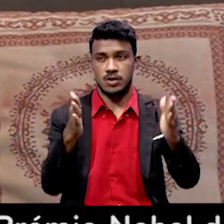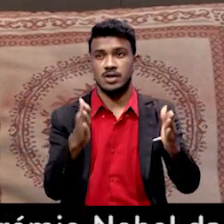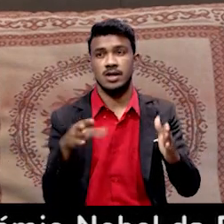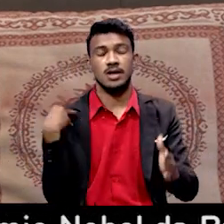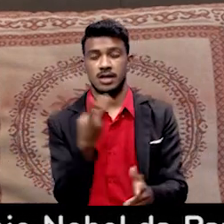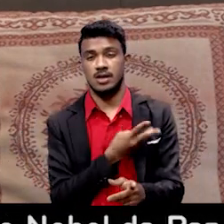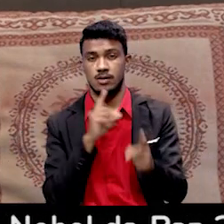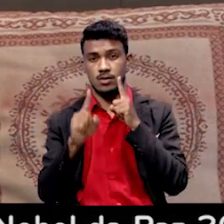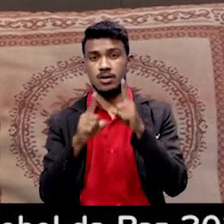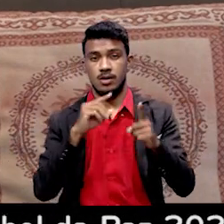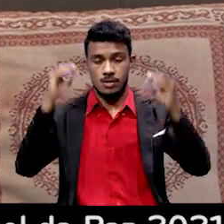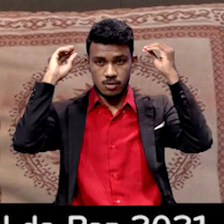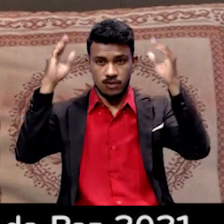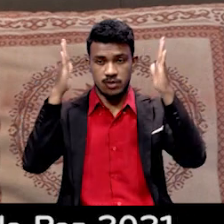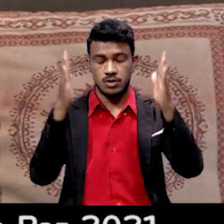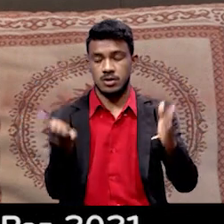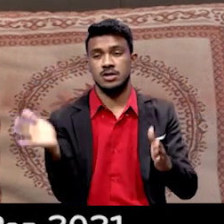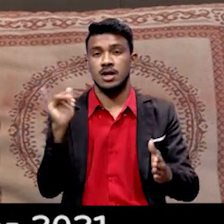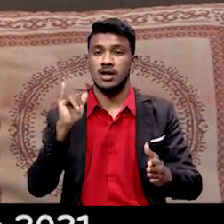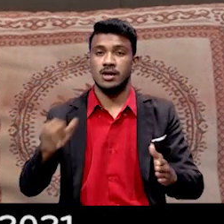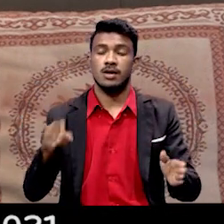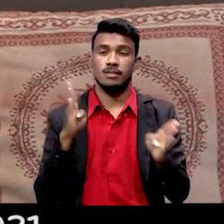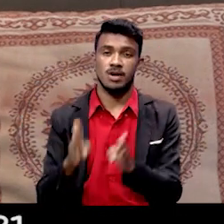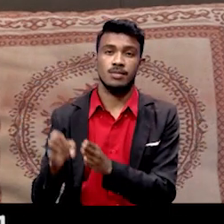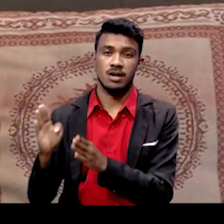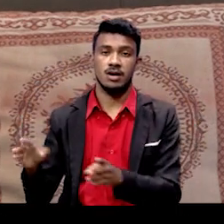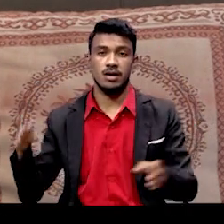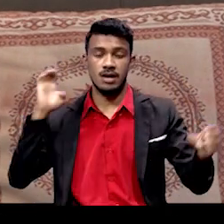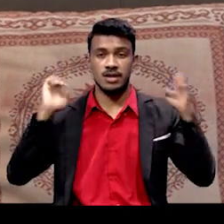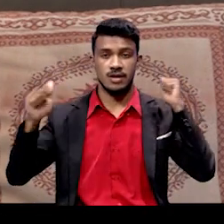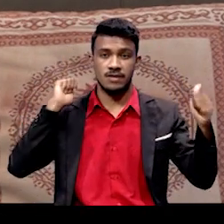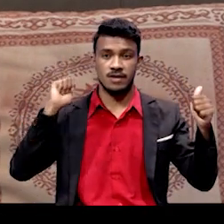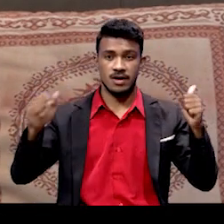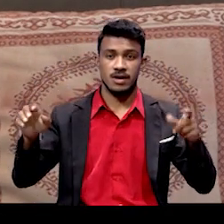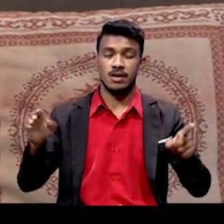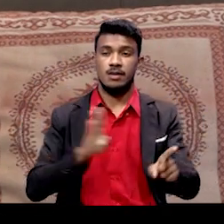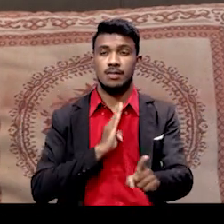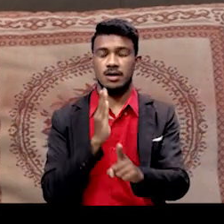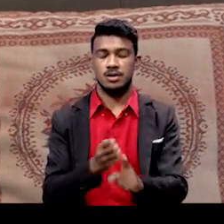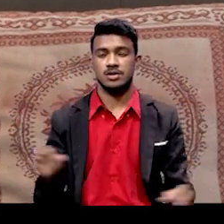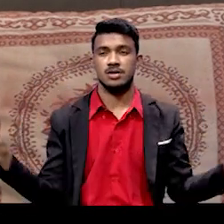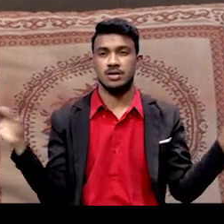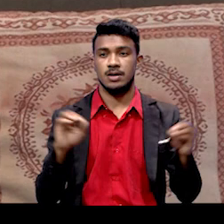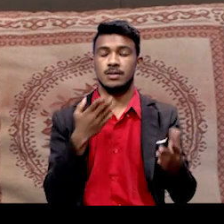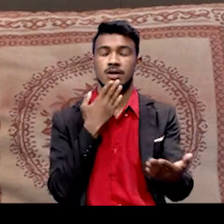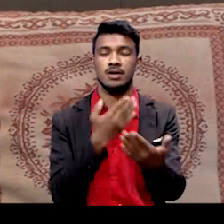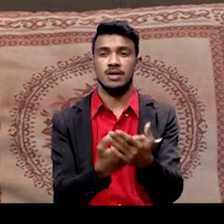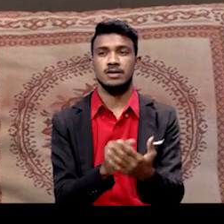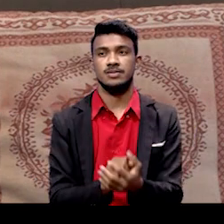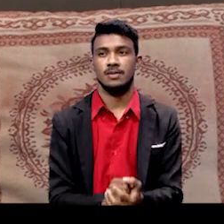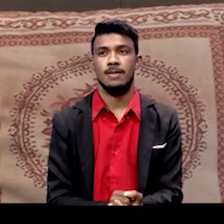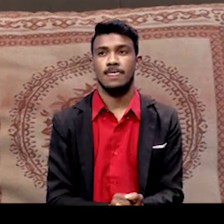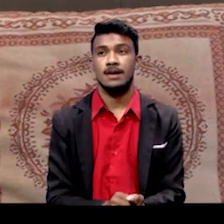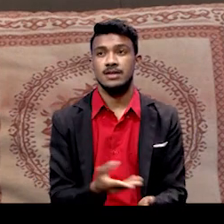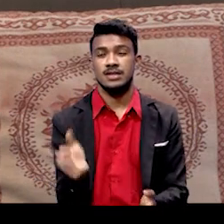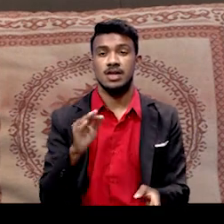que ter professores sendo preparação, mas lá de uma criatividade, mas lá de um dia, quando tem lá de um dia, nem